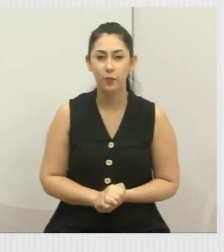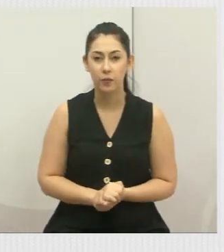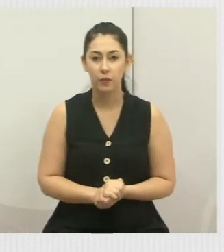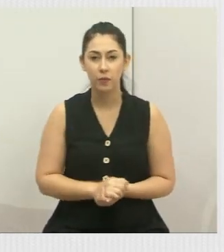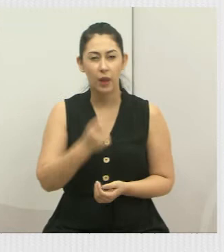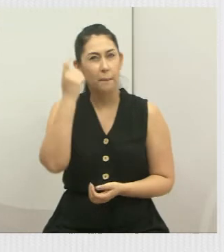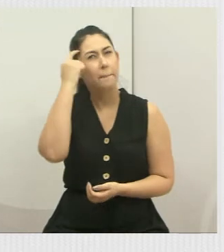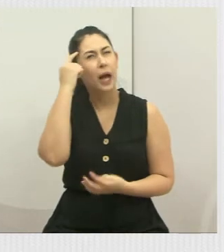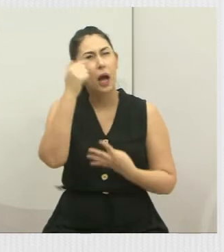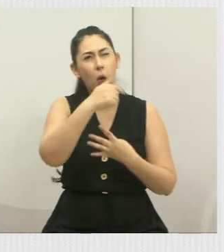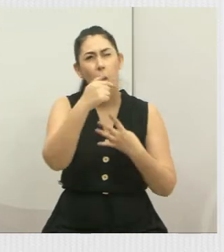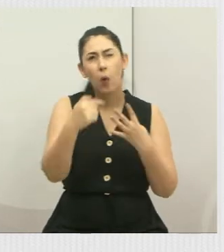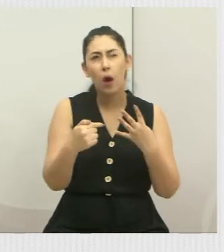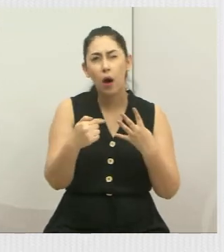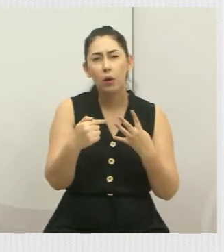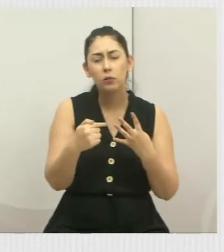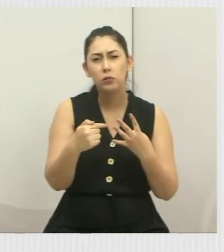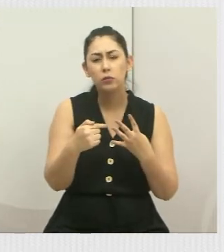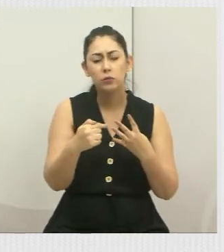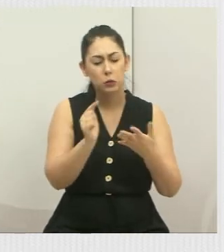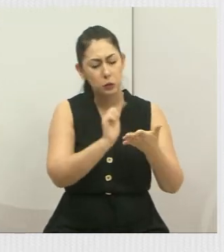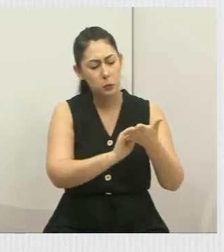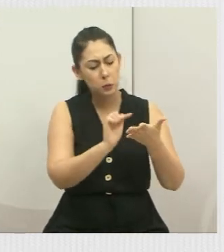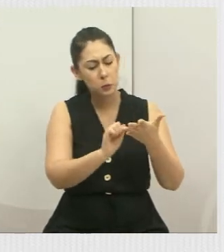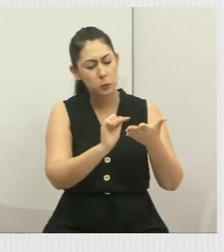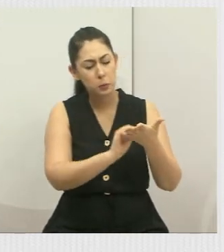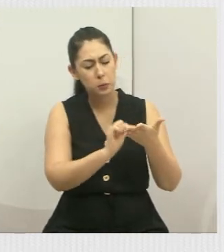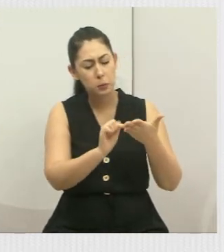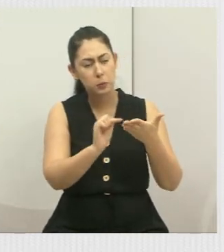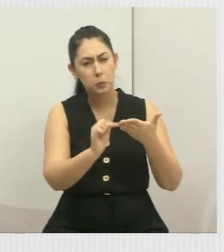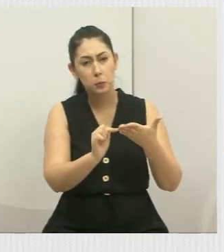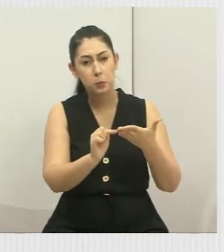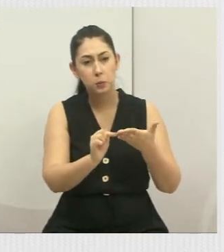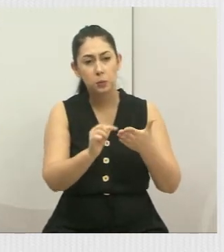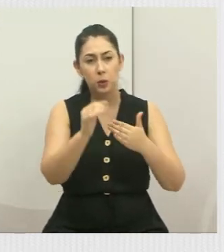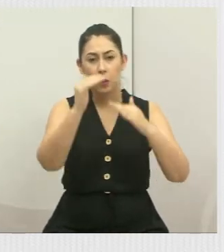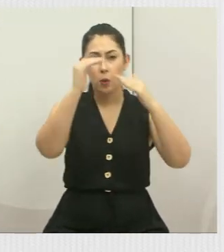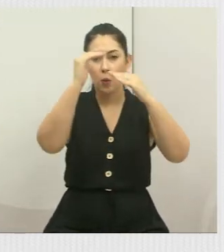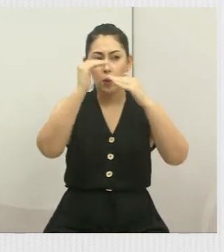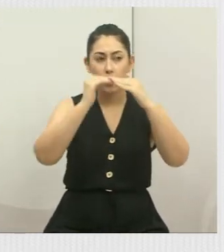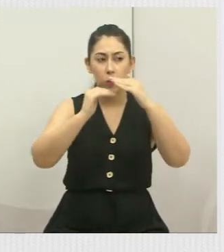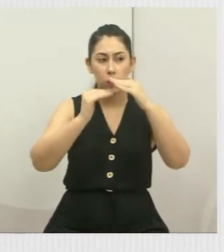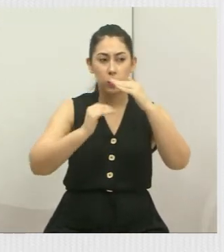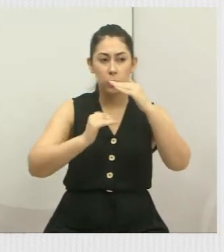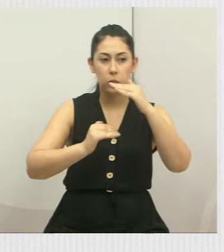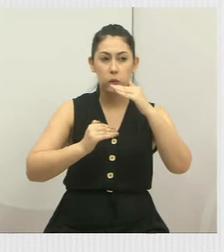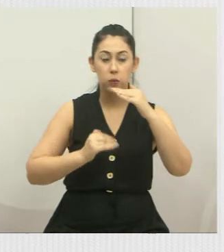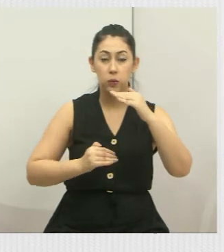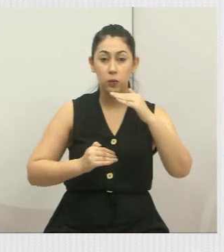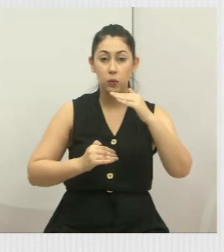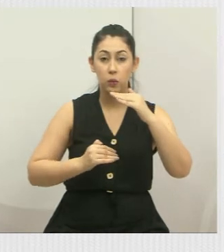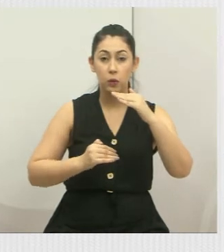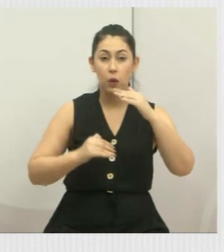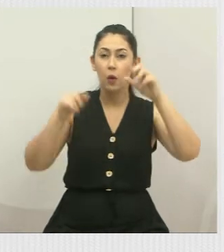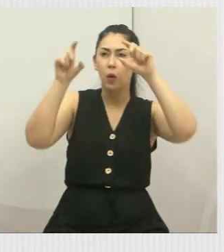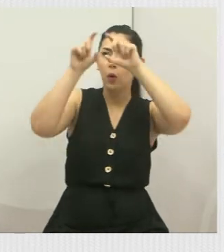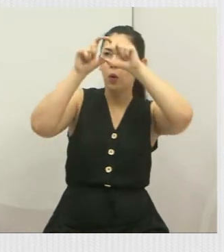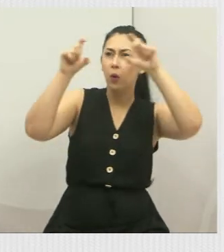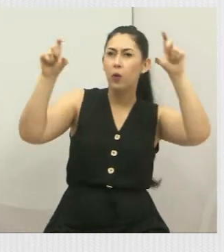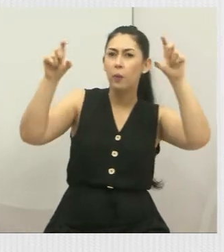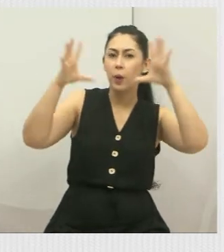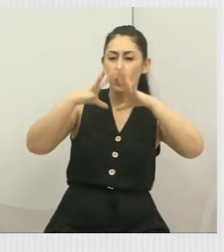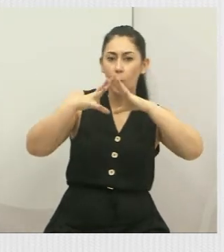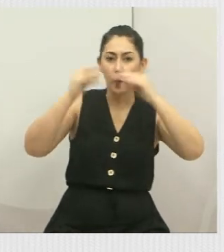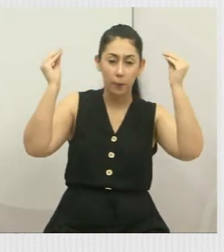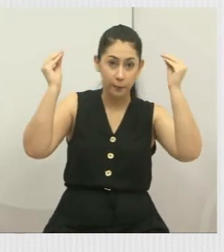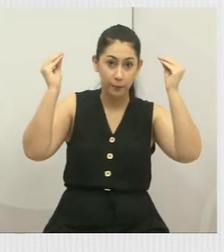adjetivos aí que você vai ter que utilizar. Infelizmente, conforme você vai correr a tela para cima, esses 4 campos vão